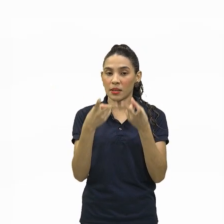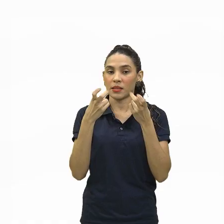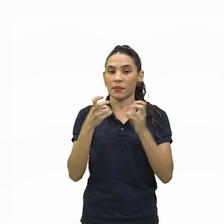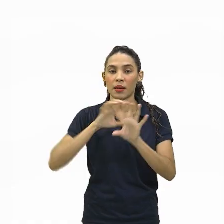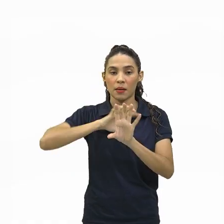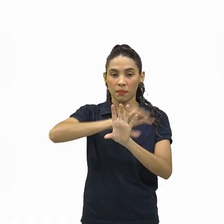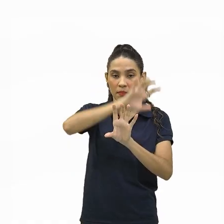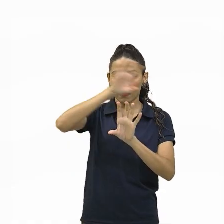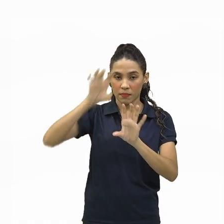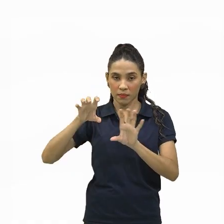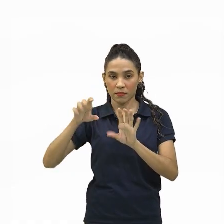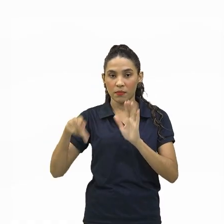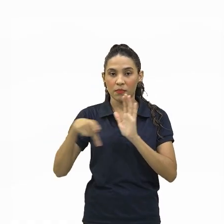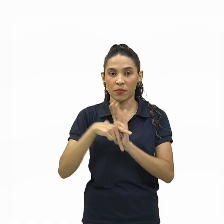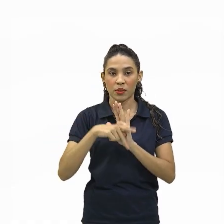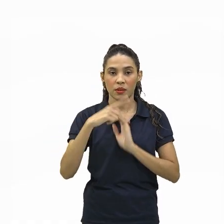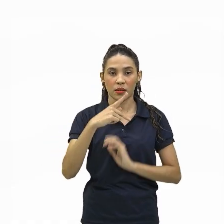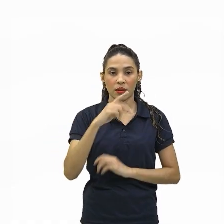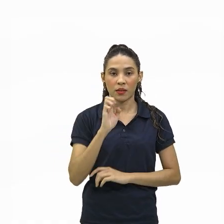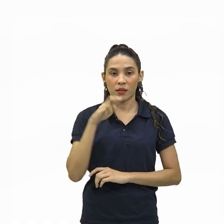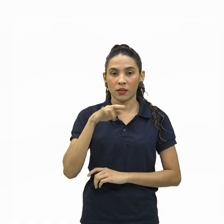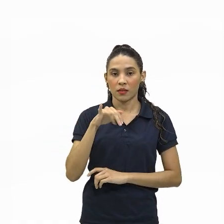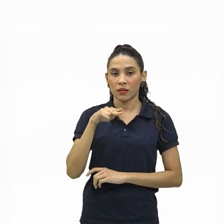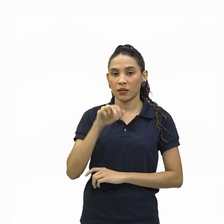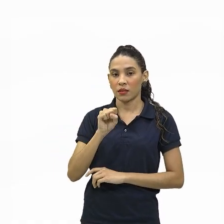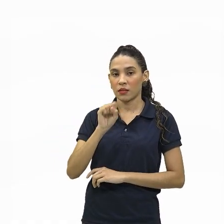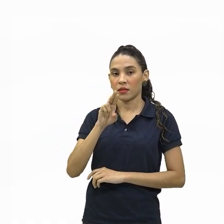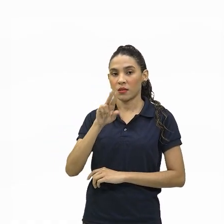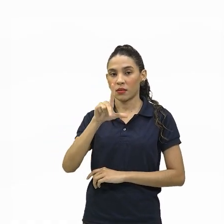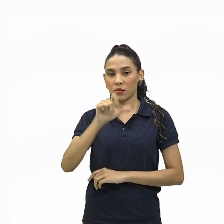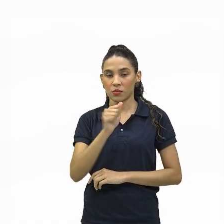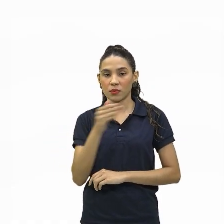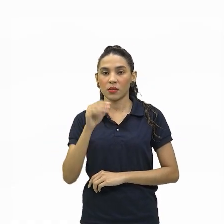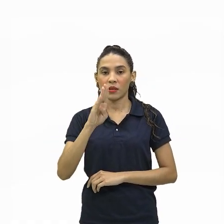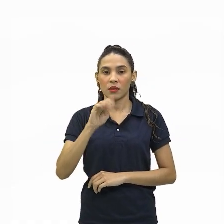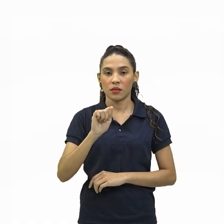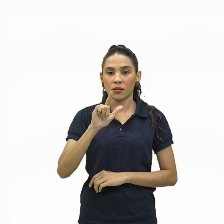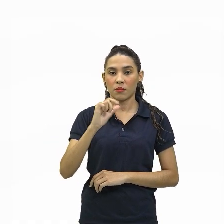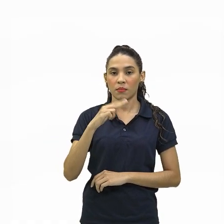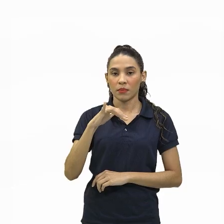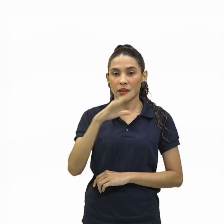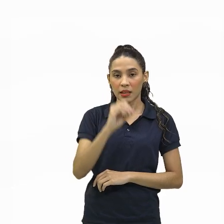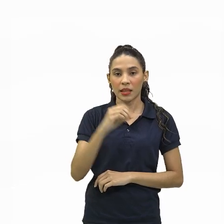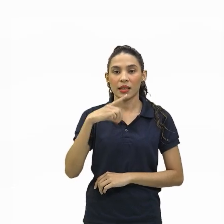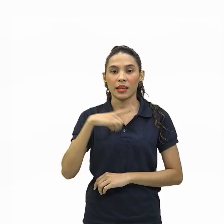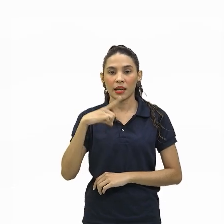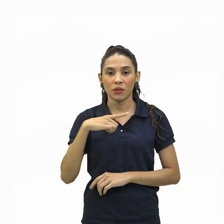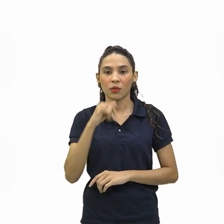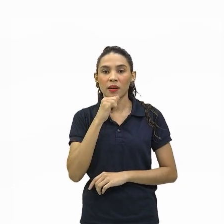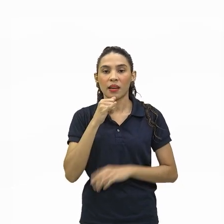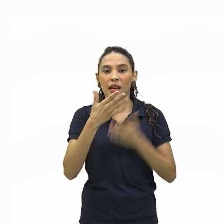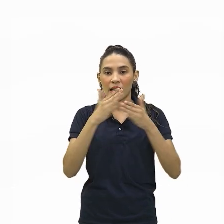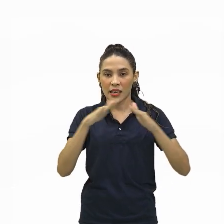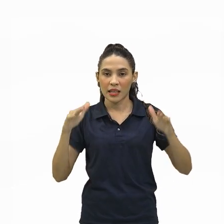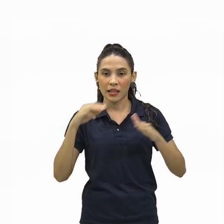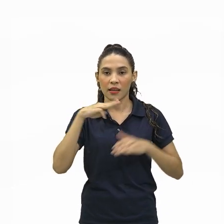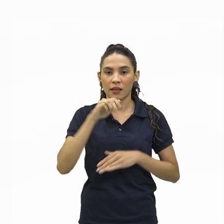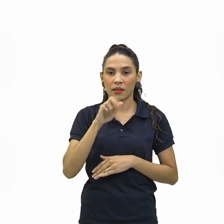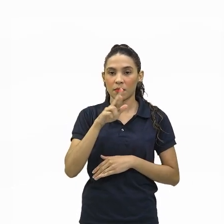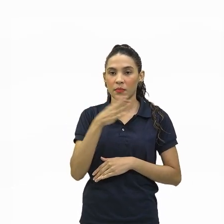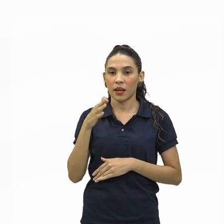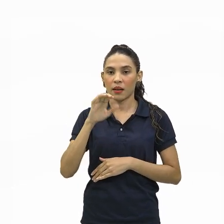da Península Balcânica, né, com destaque nas ilhas do Mar Egeu e do litoral da